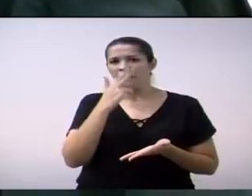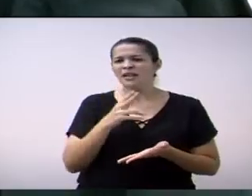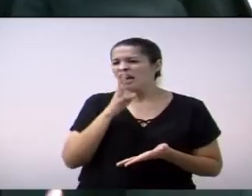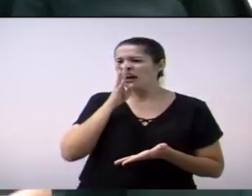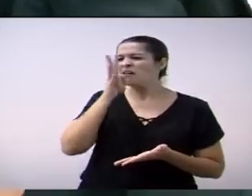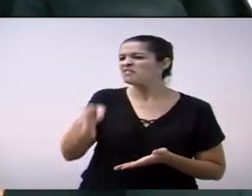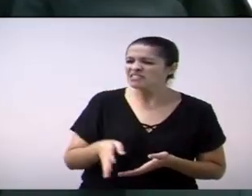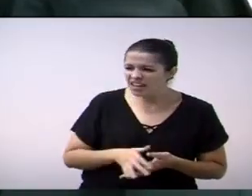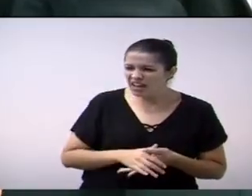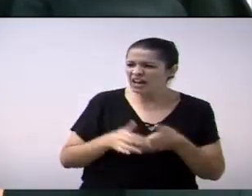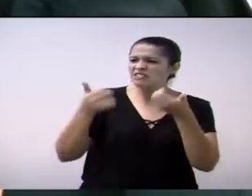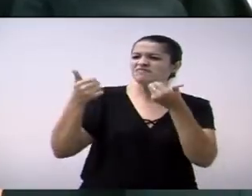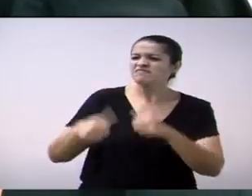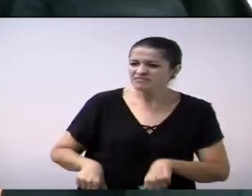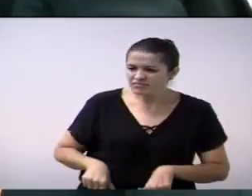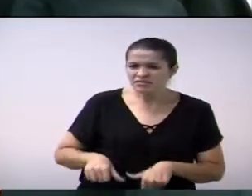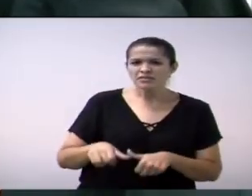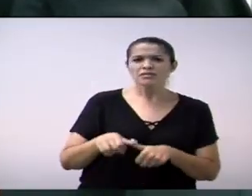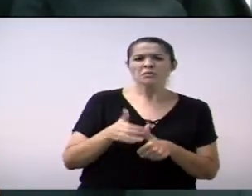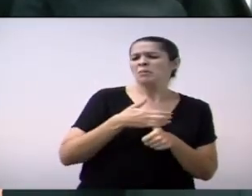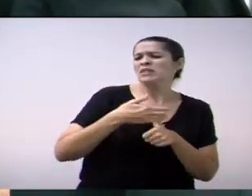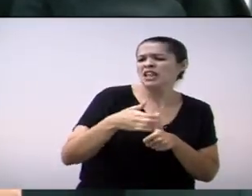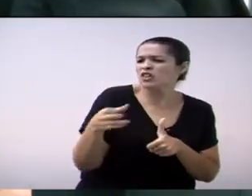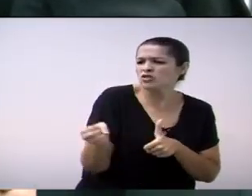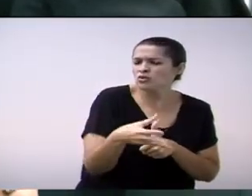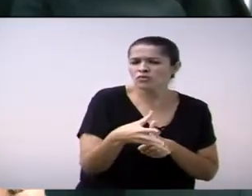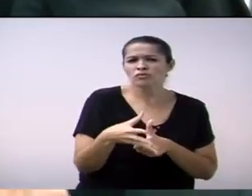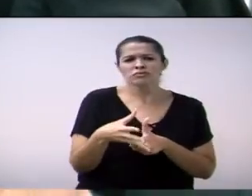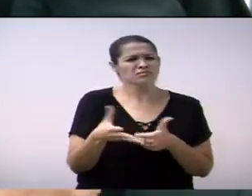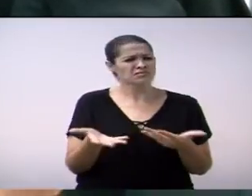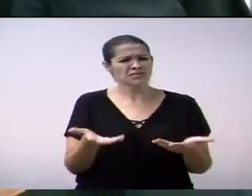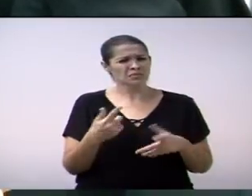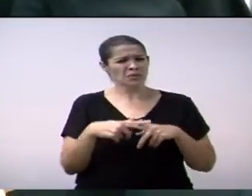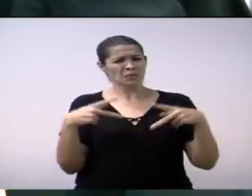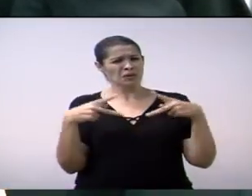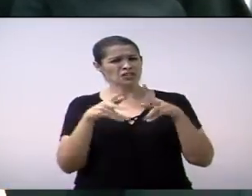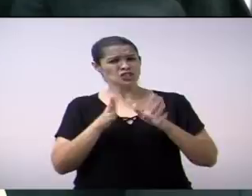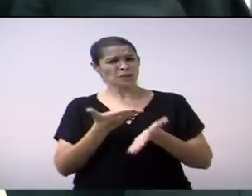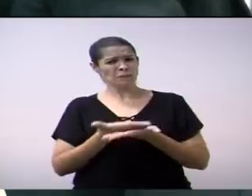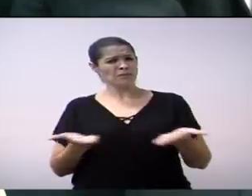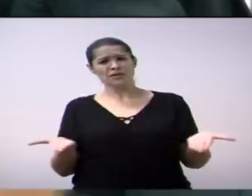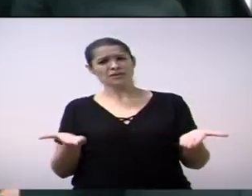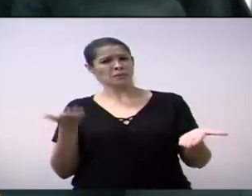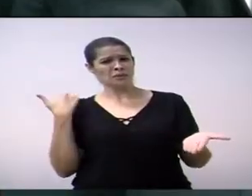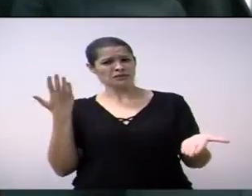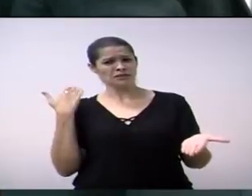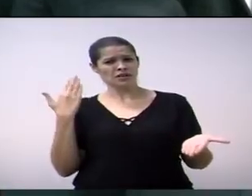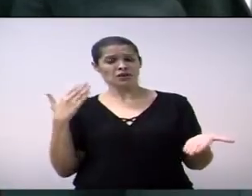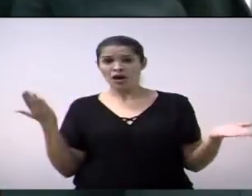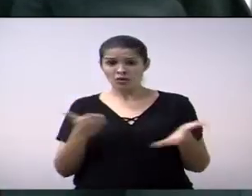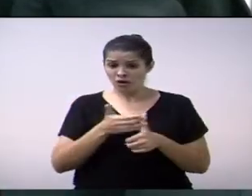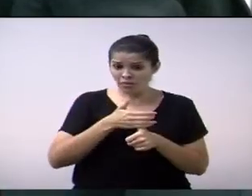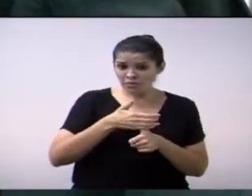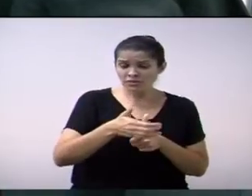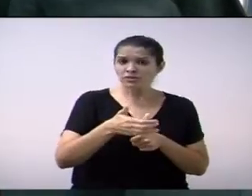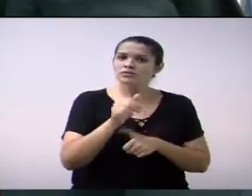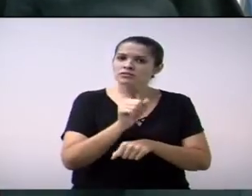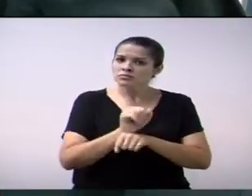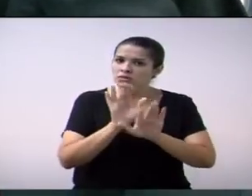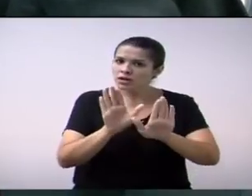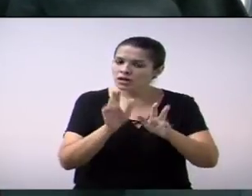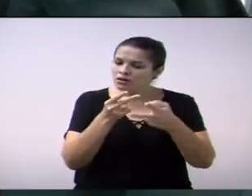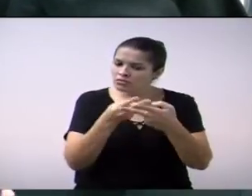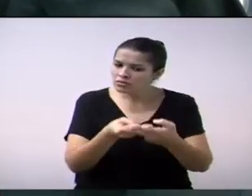porque o município já perdeu muito com isso. É o tipo de política que eu acho que não cabe mais na nossa cidade.